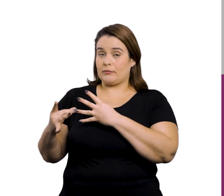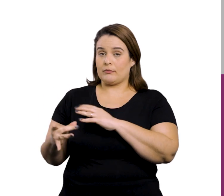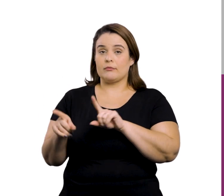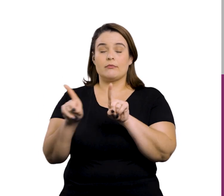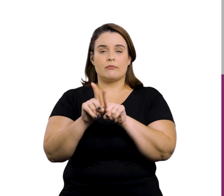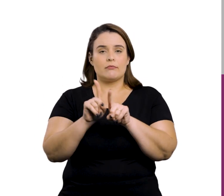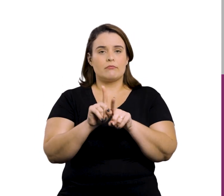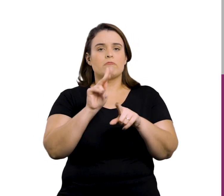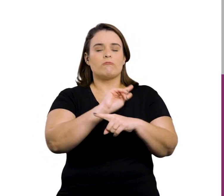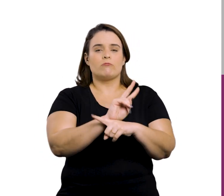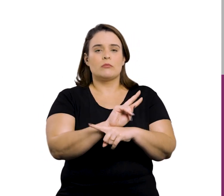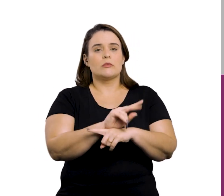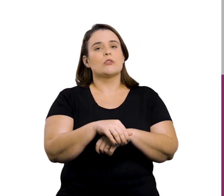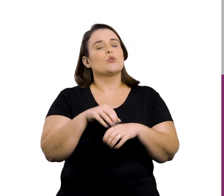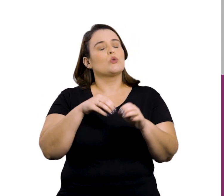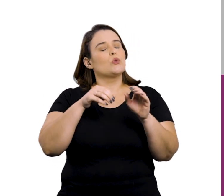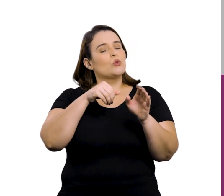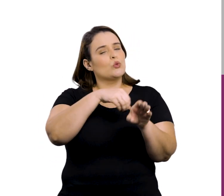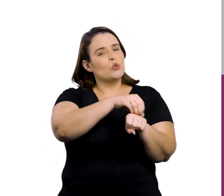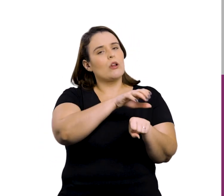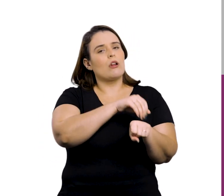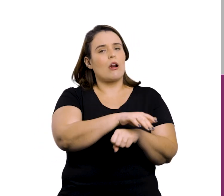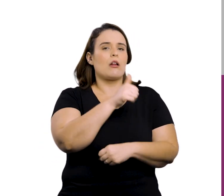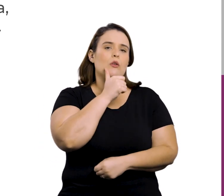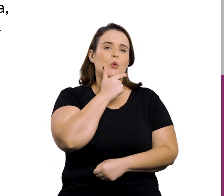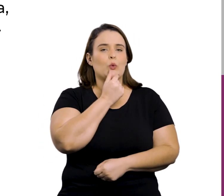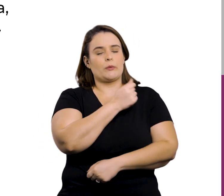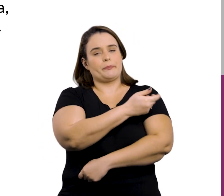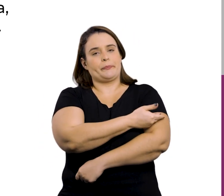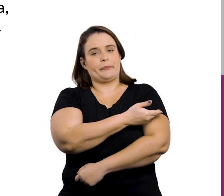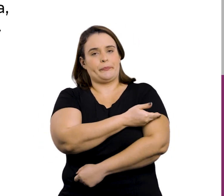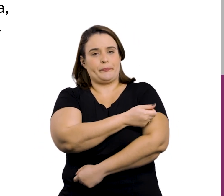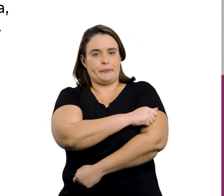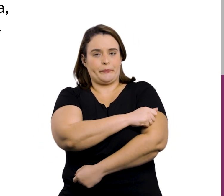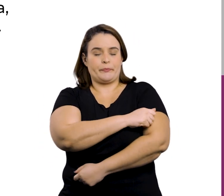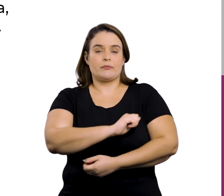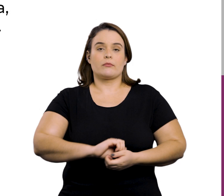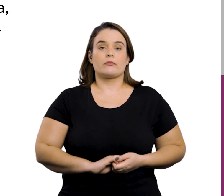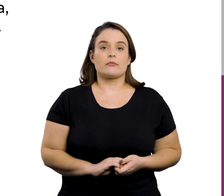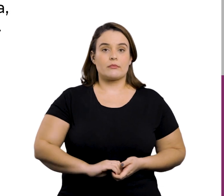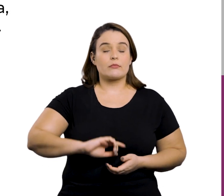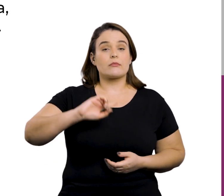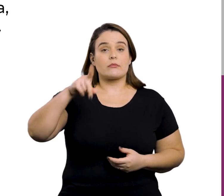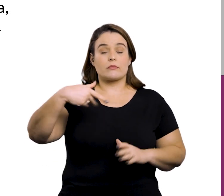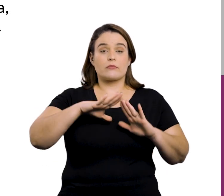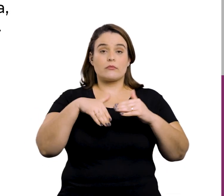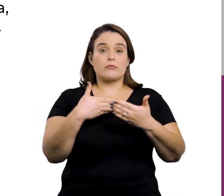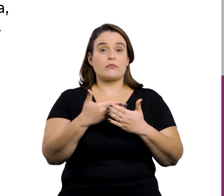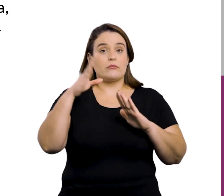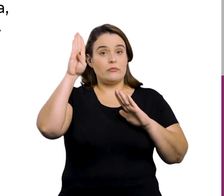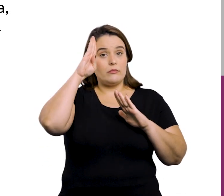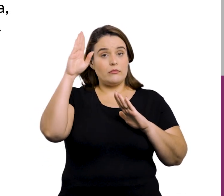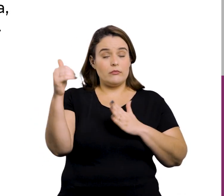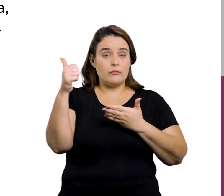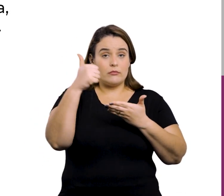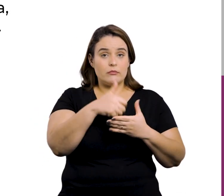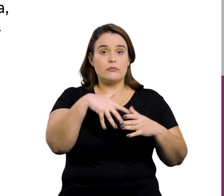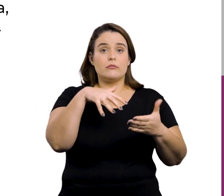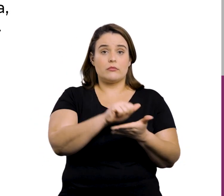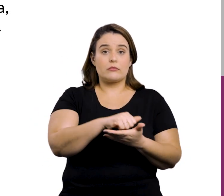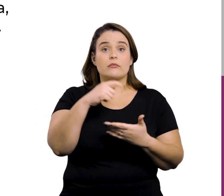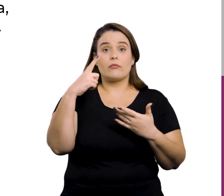de monitoria ou instrução das e dos estudantes. Depois que são militarizadas, as escolas passam a